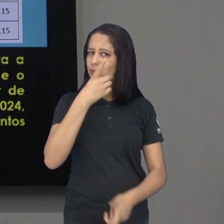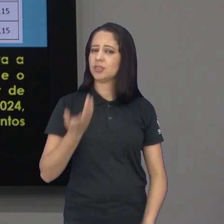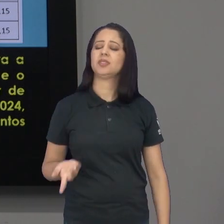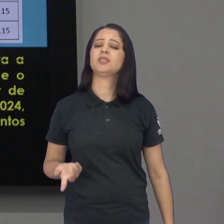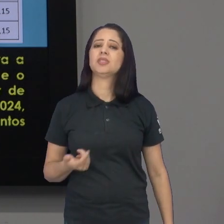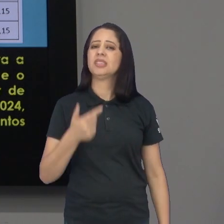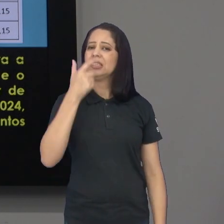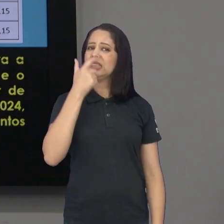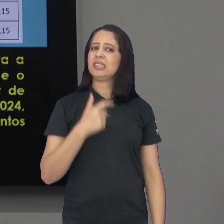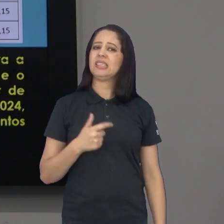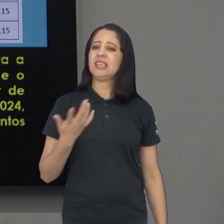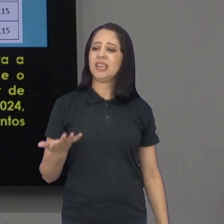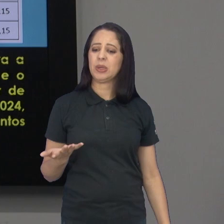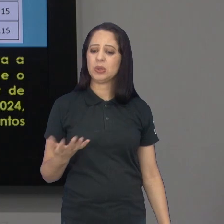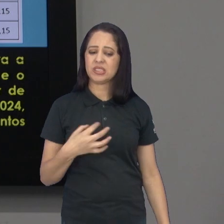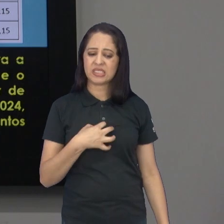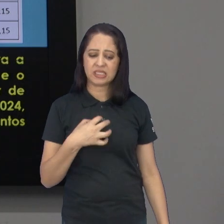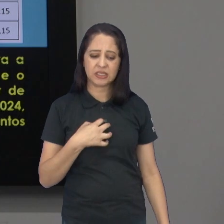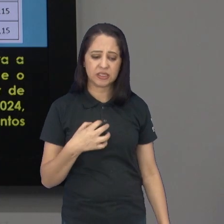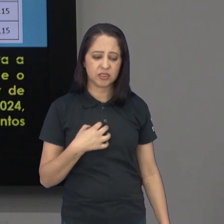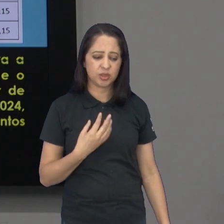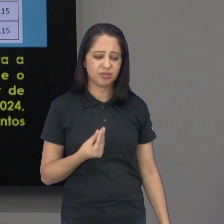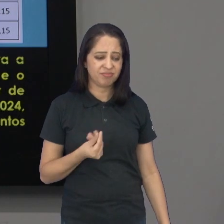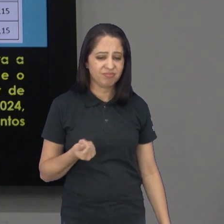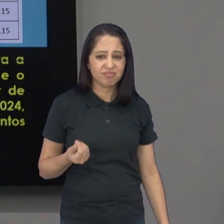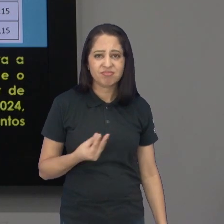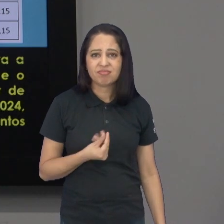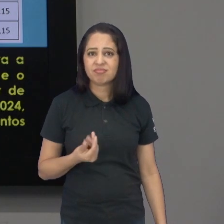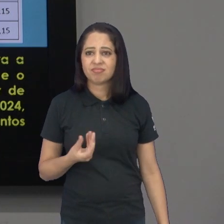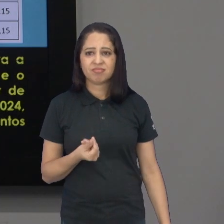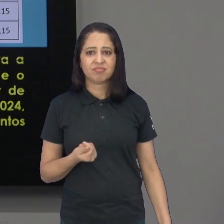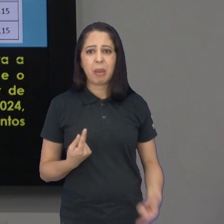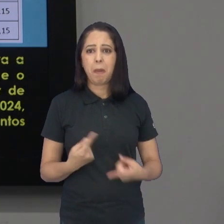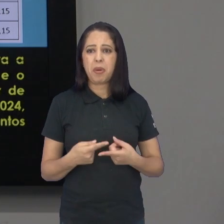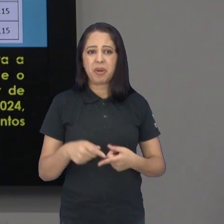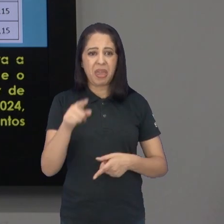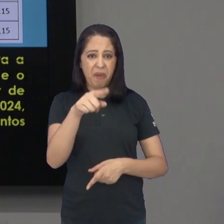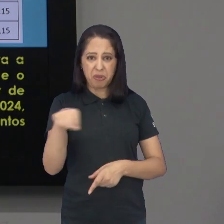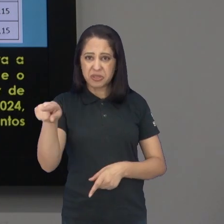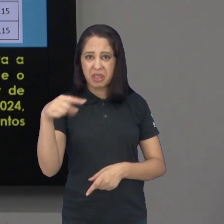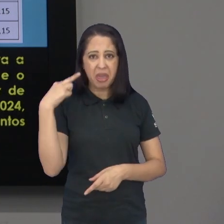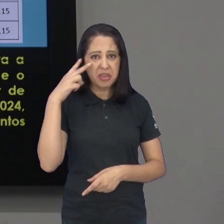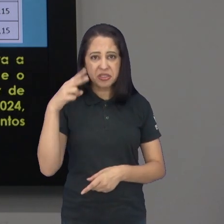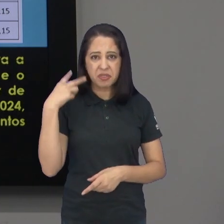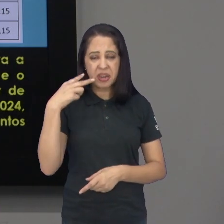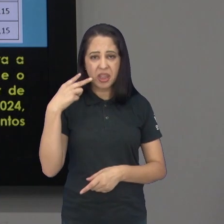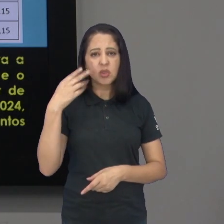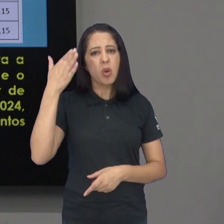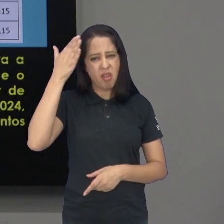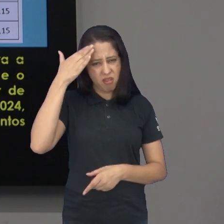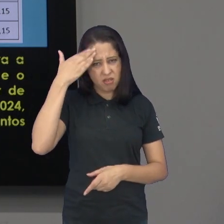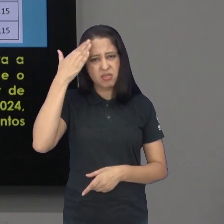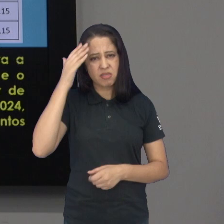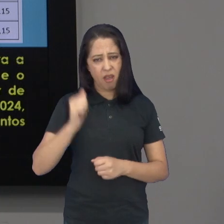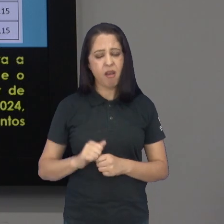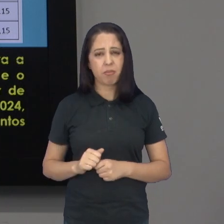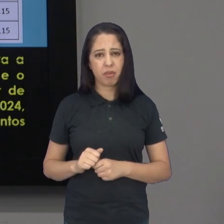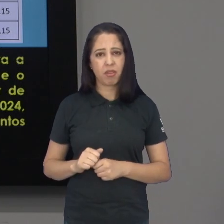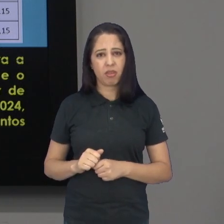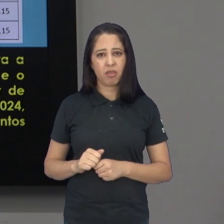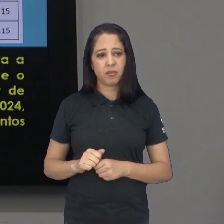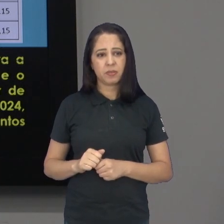fico realmente chateado. Pelo seguinte, os vereadores não leram os apontamentos da assessoria jurídica